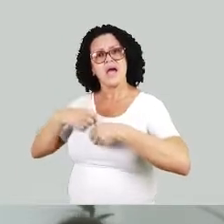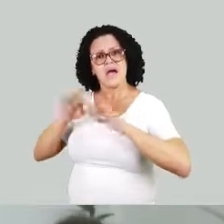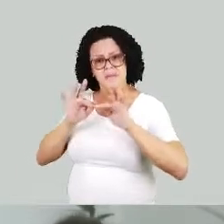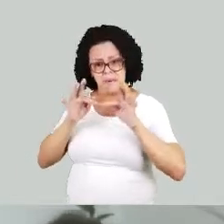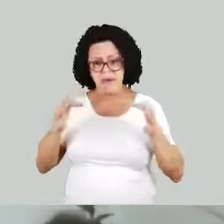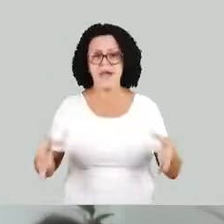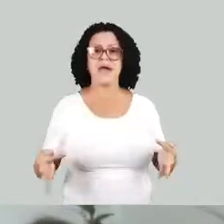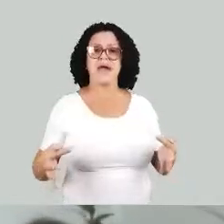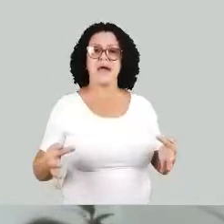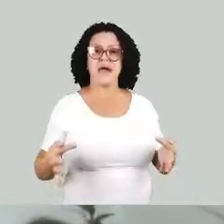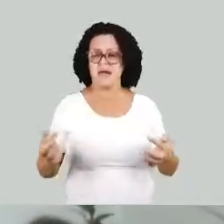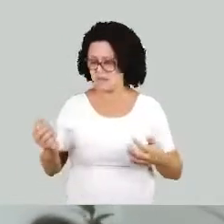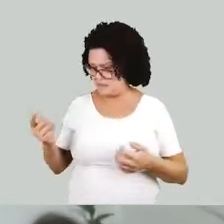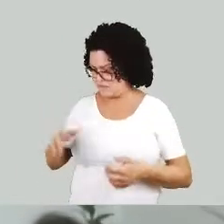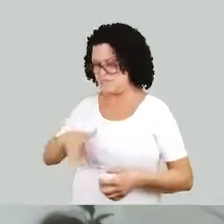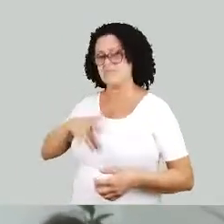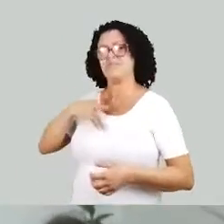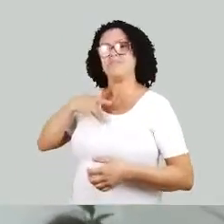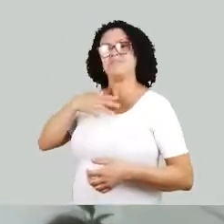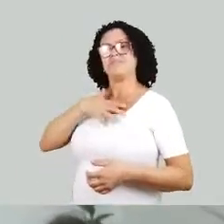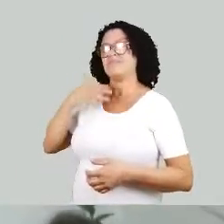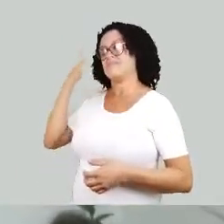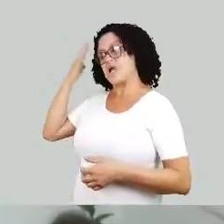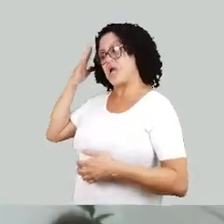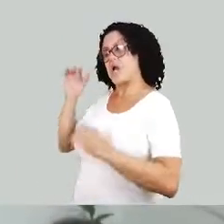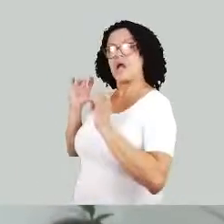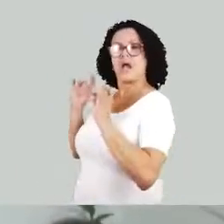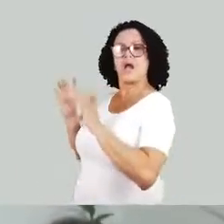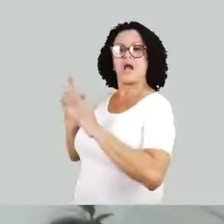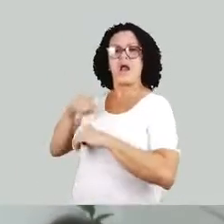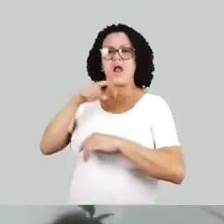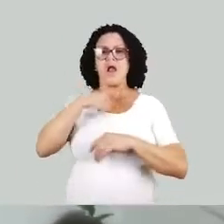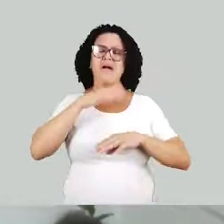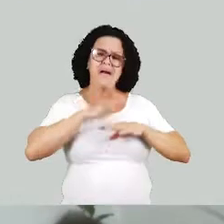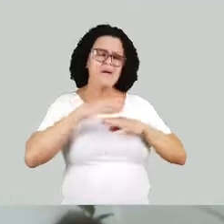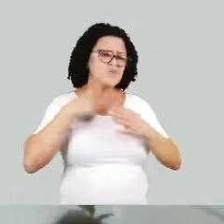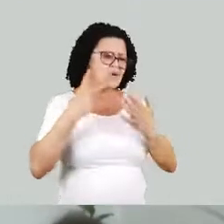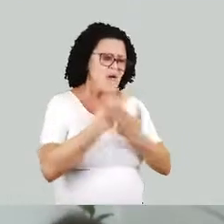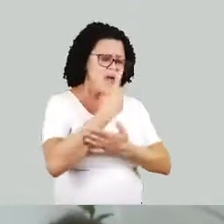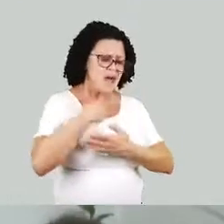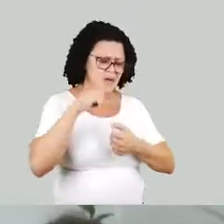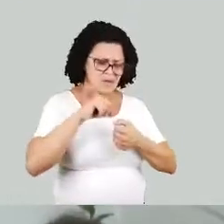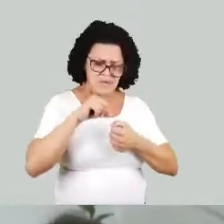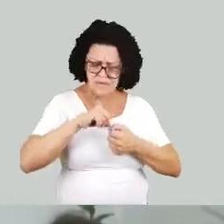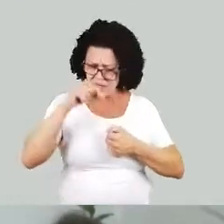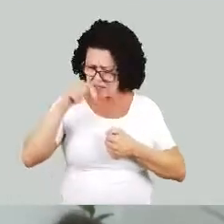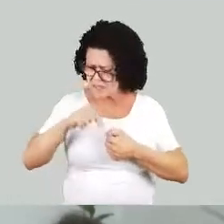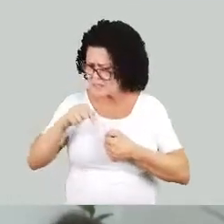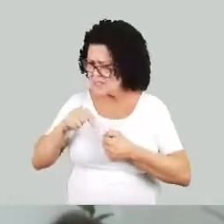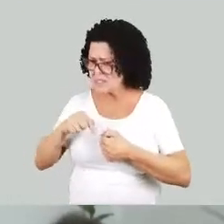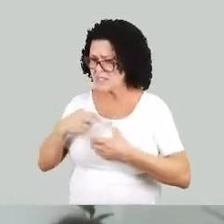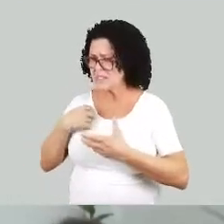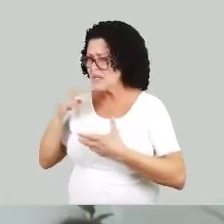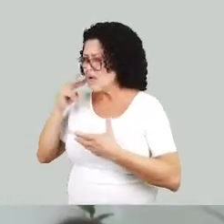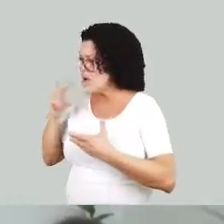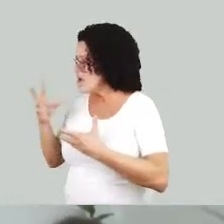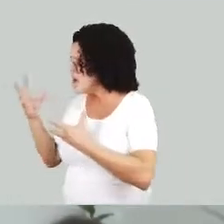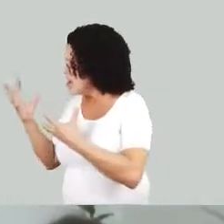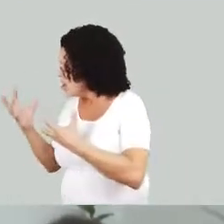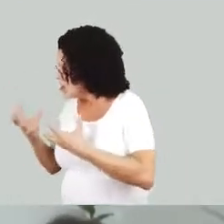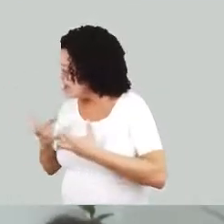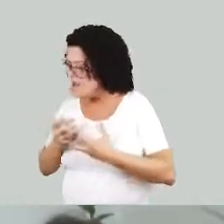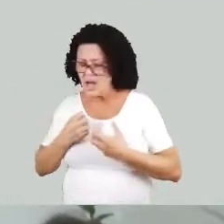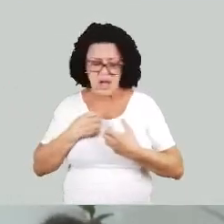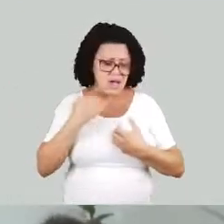humildade, deixar o orgulho de lado e tentar compreender onde é que a gente está errando, o que tem de errado, acolher amorosamente